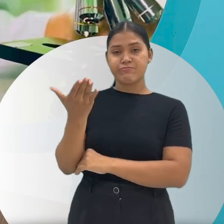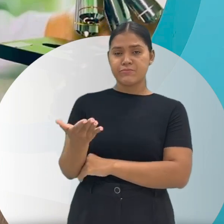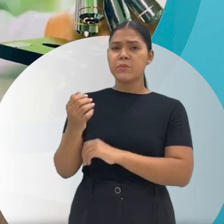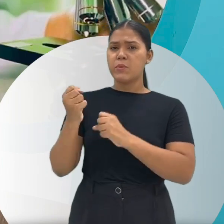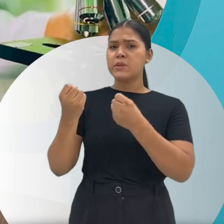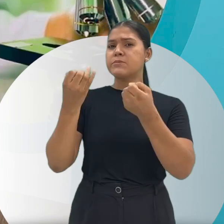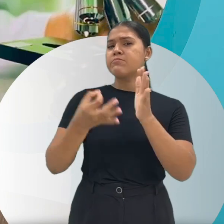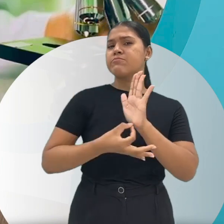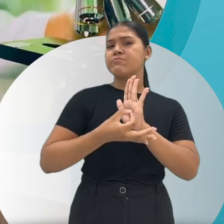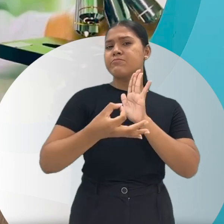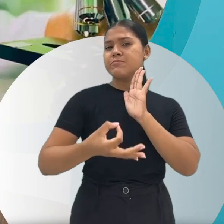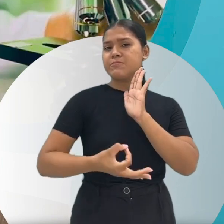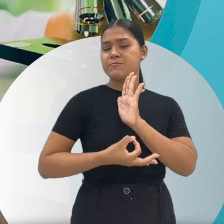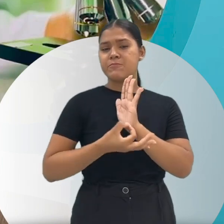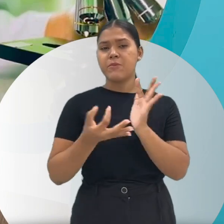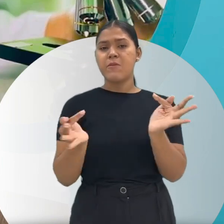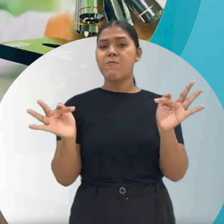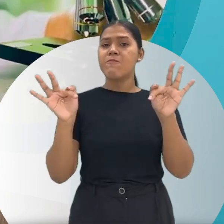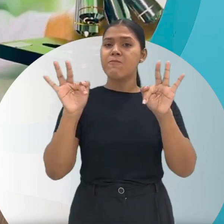suas palavras finais,